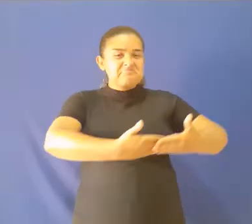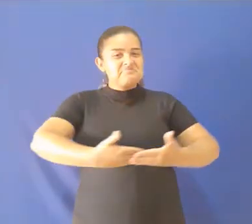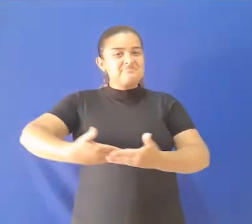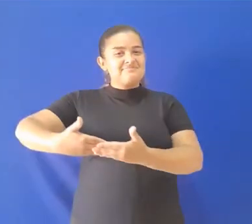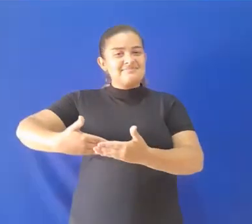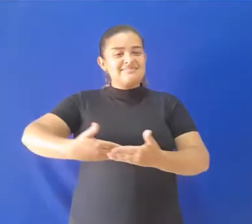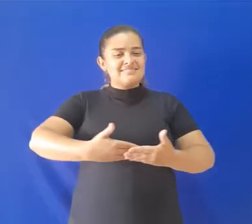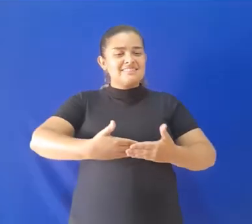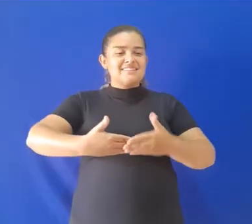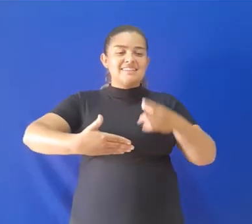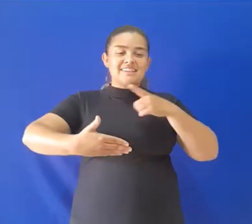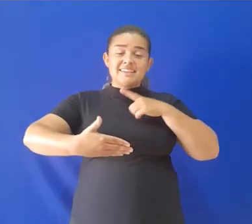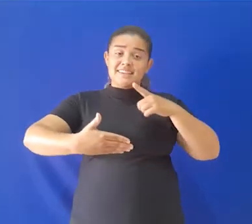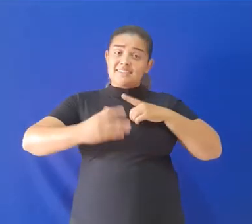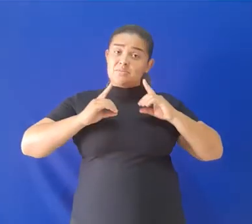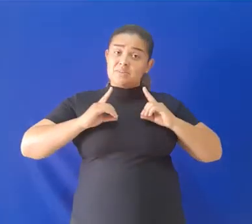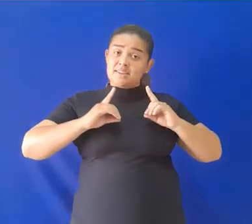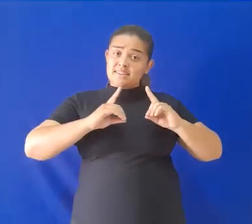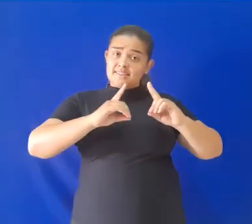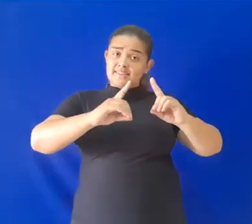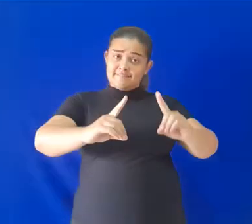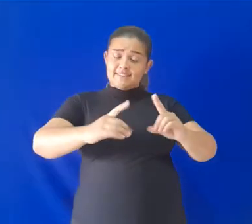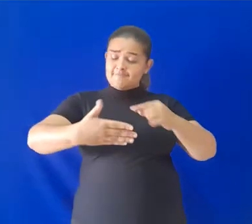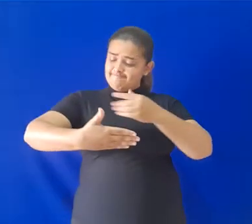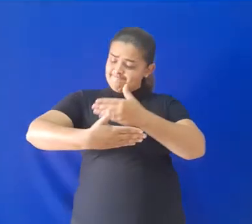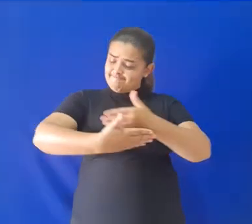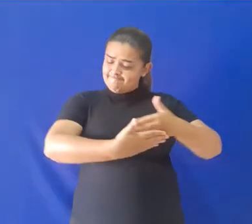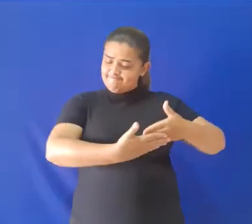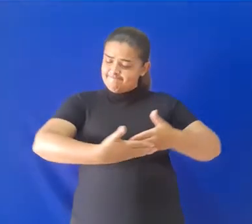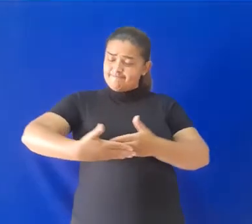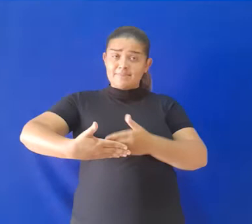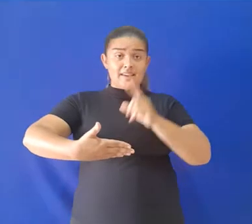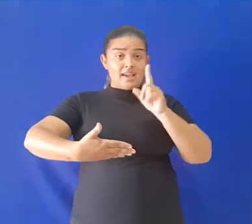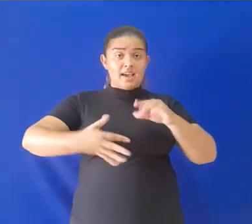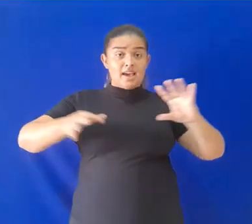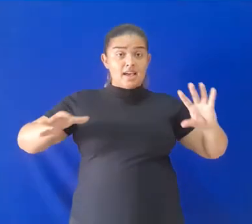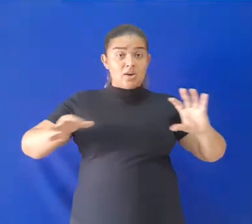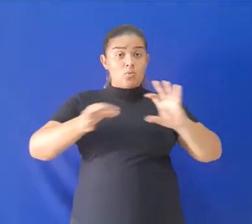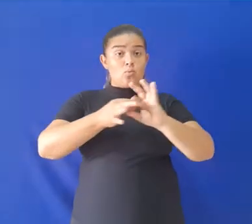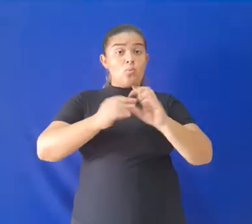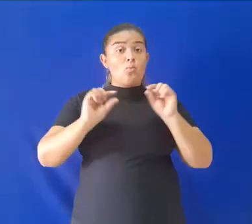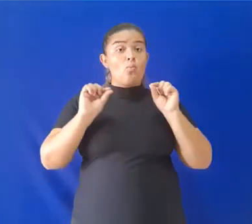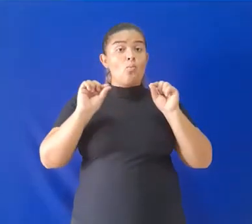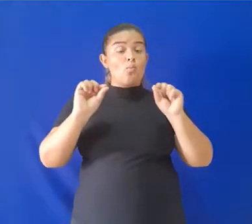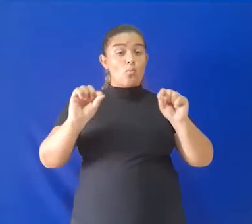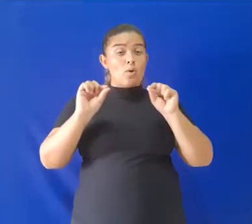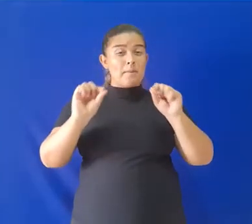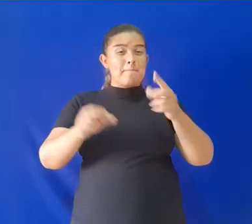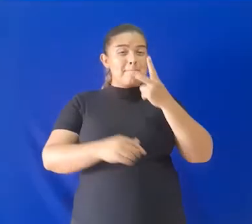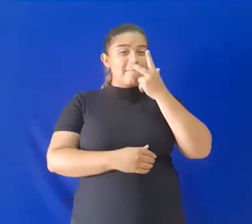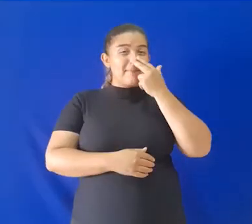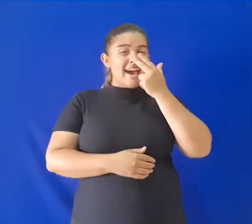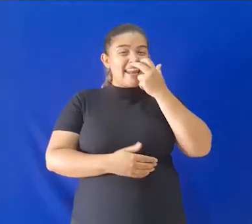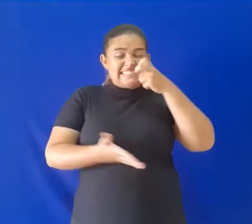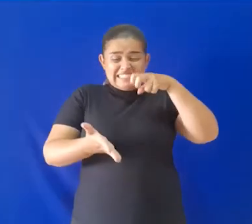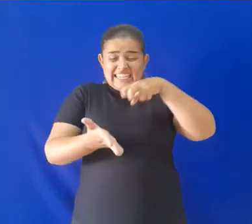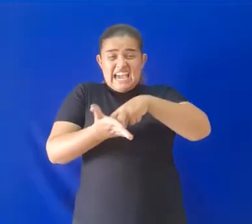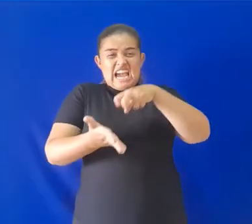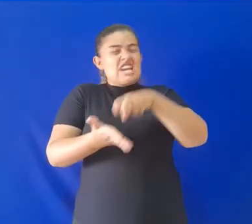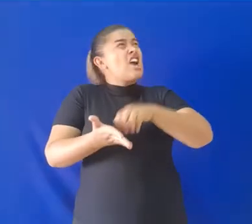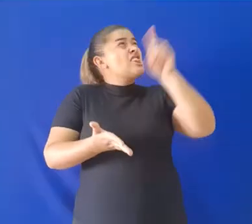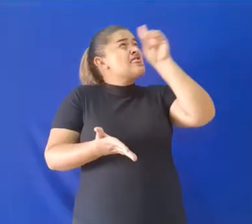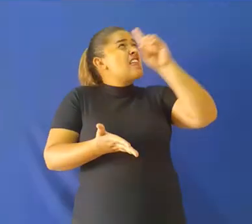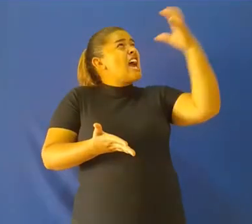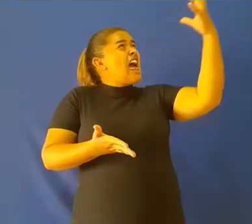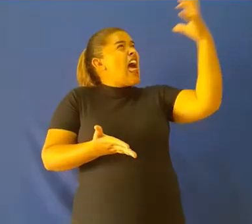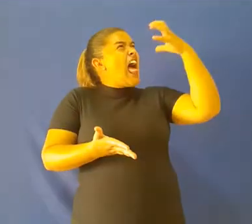quando nasce um filho com algum tipo de deficiência, rapidamente isso é ligado a uma situação